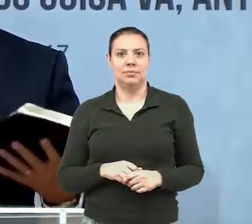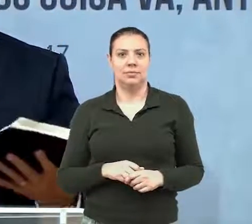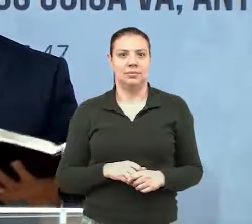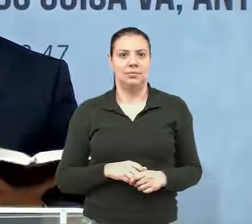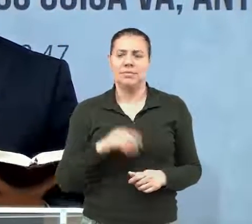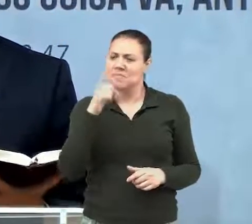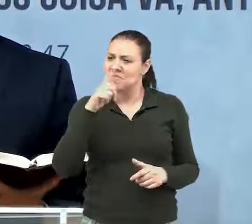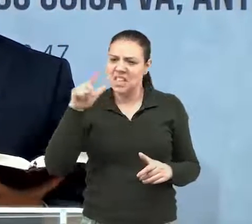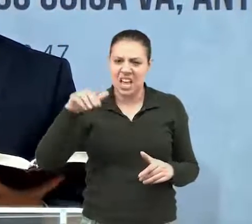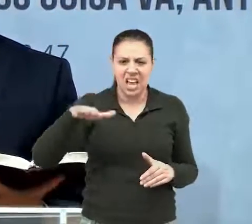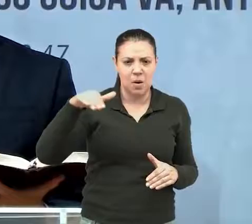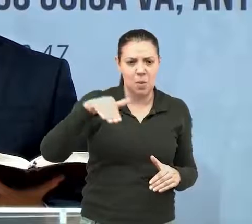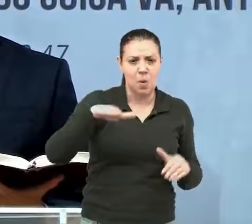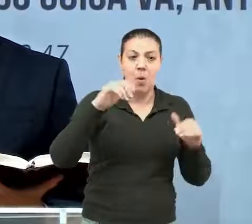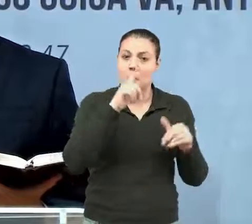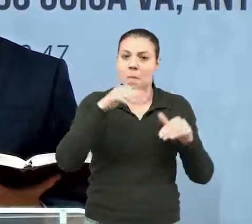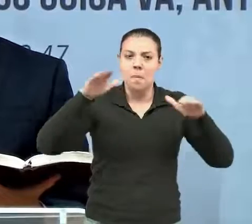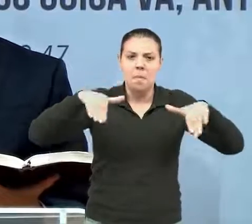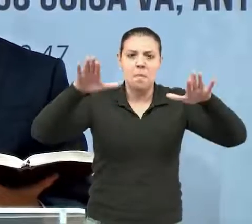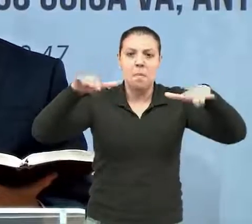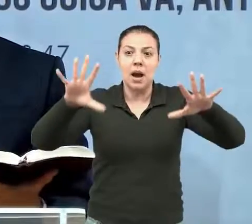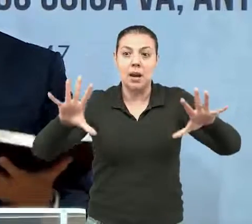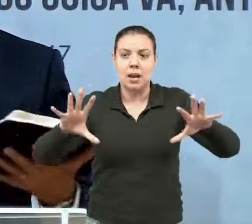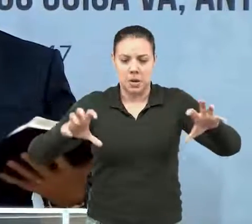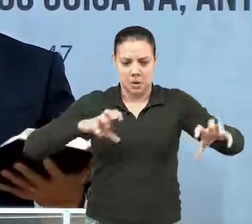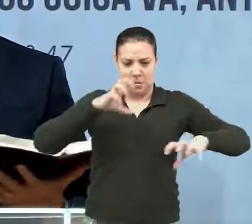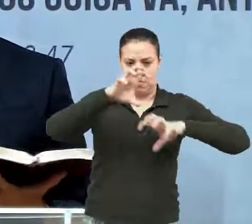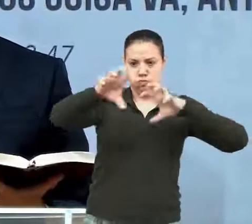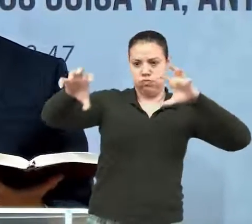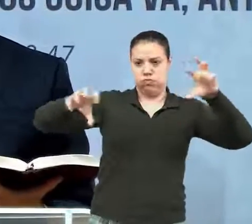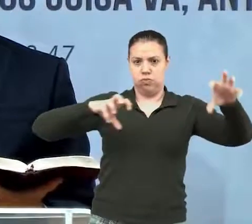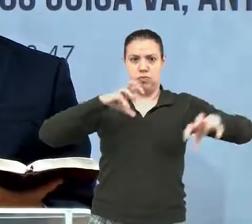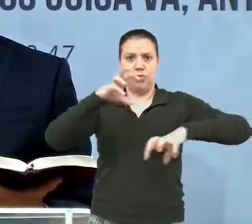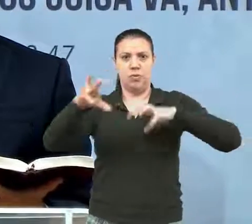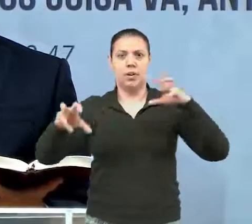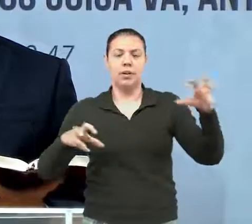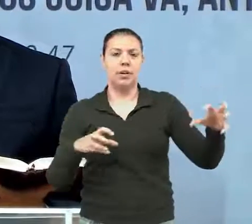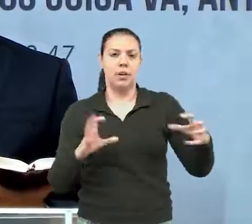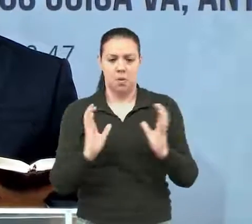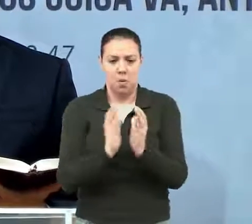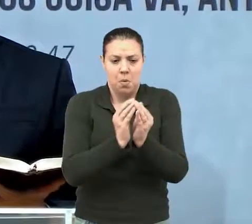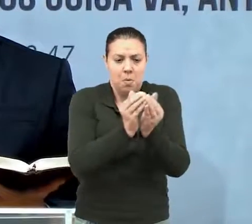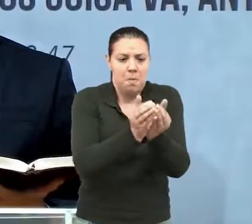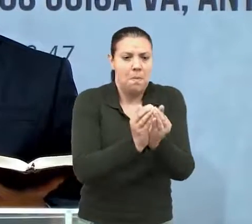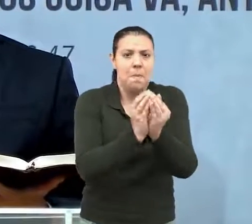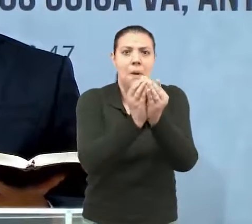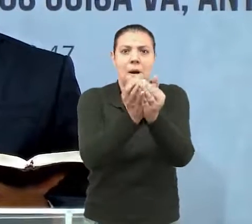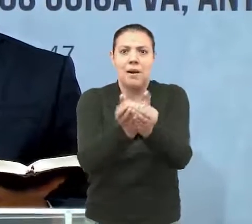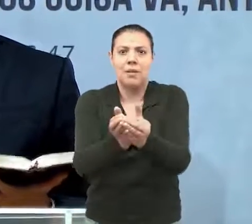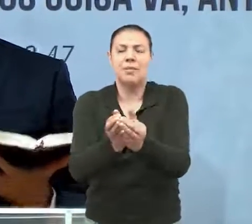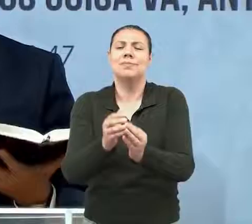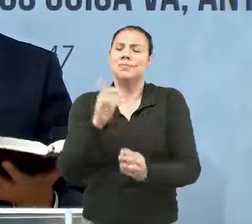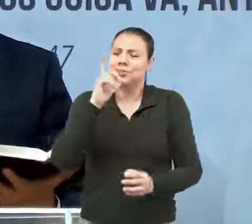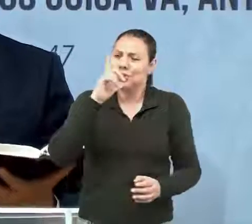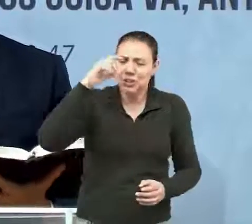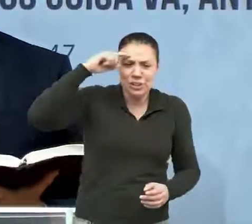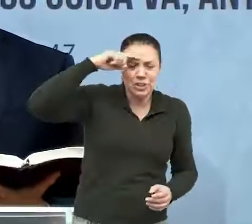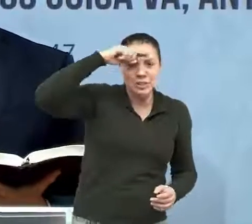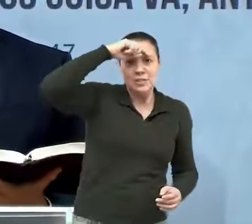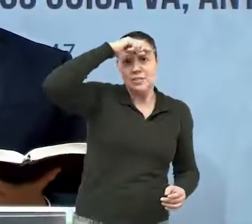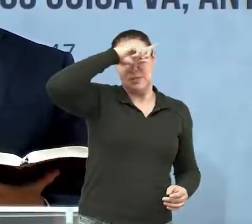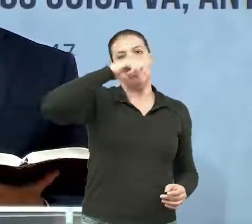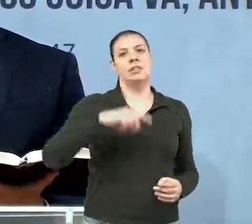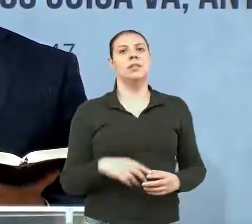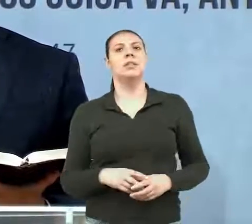águas revoltas, de mares encapelados, de situações de